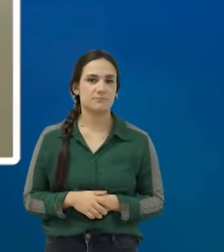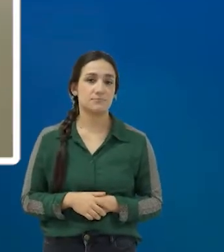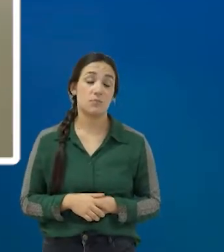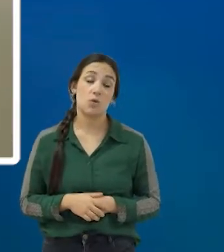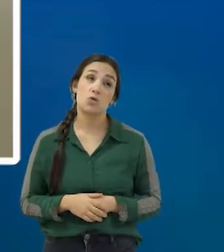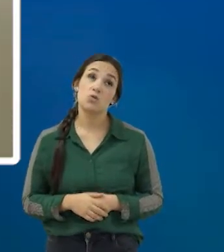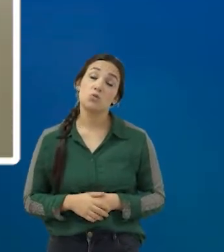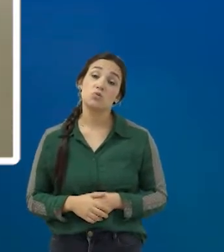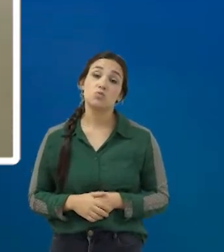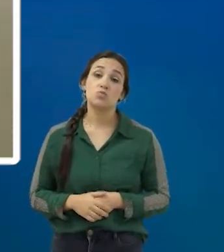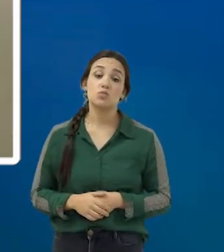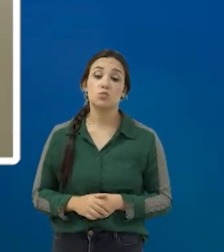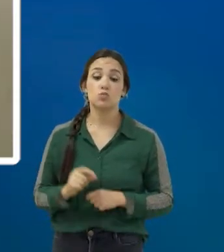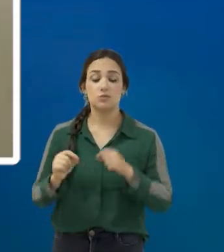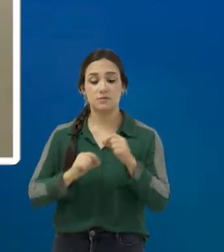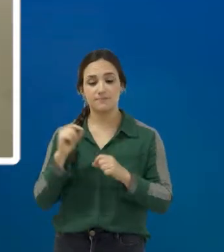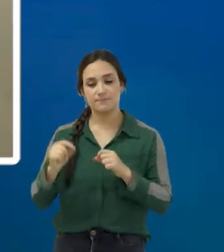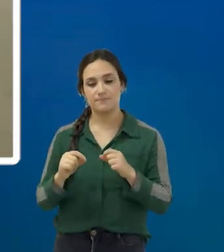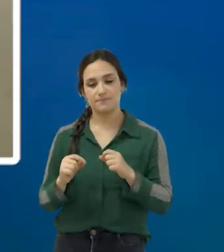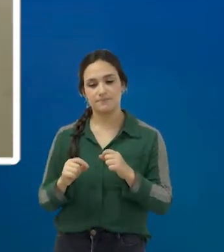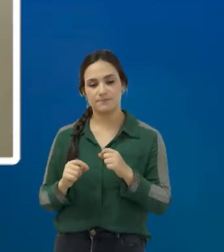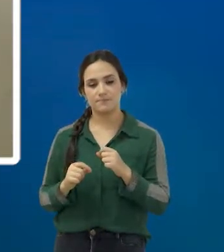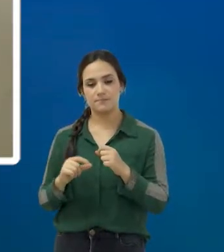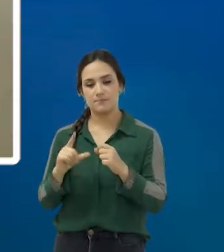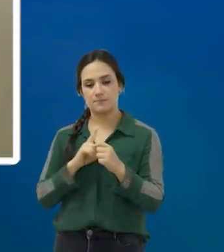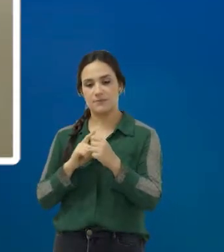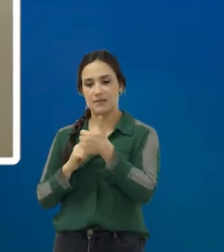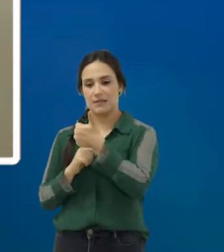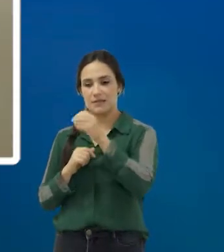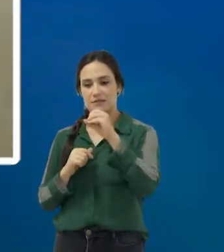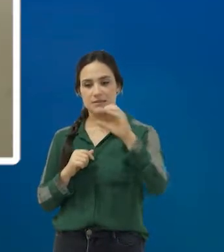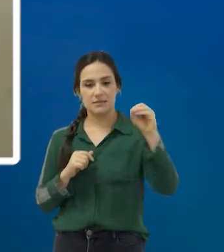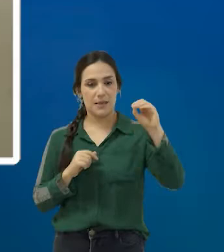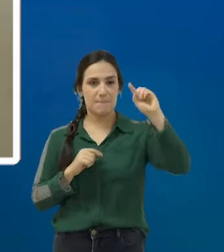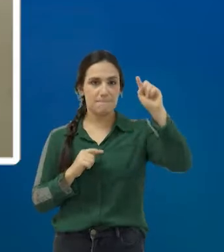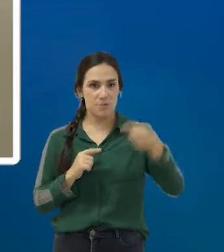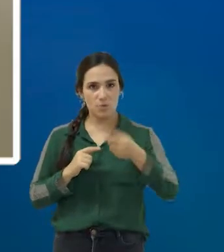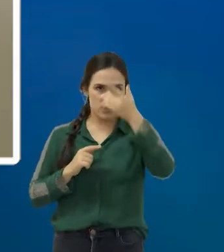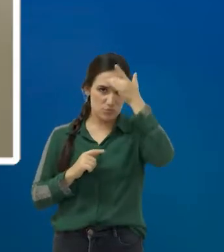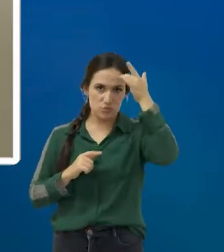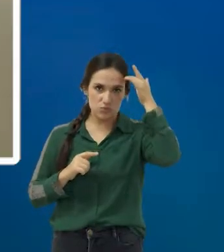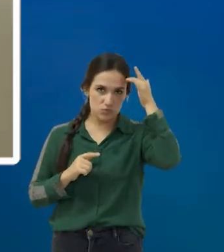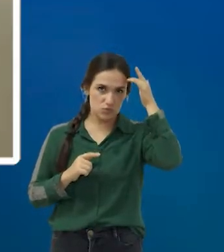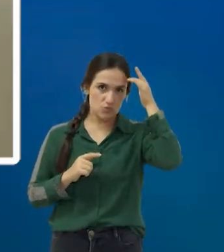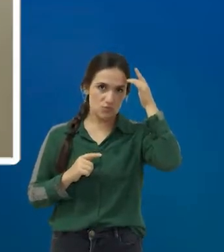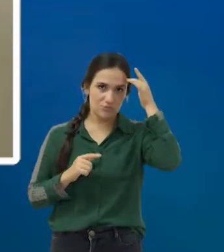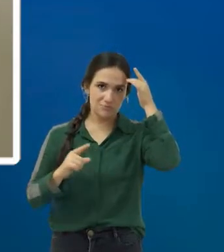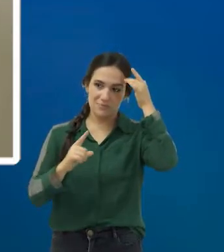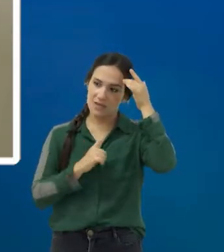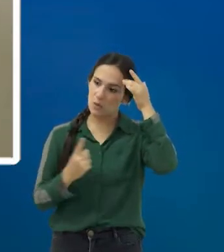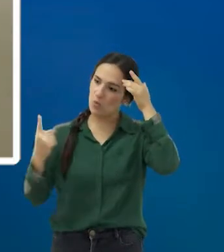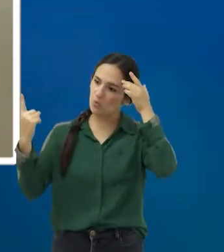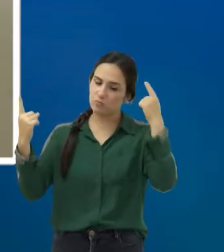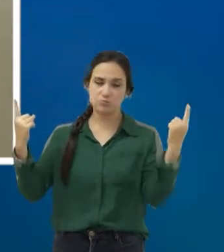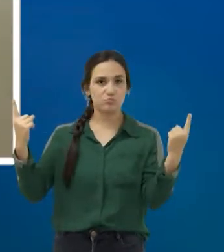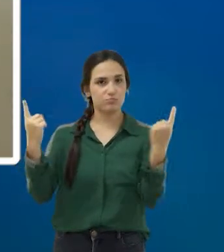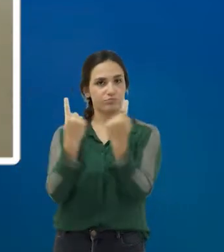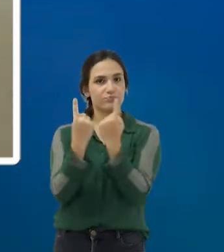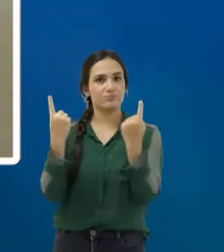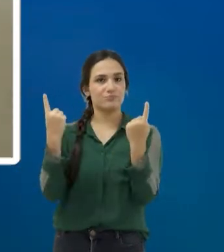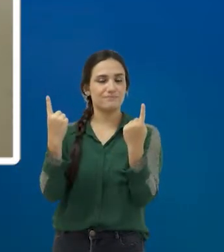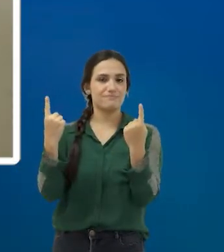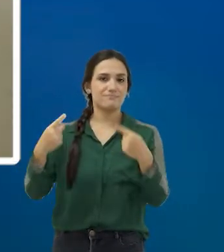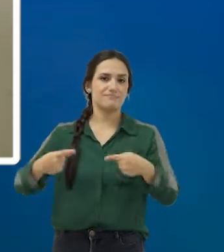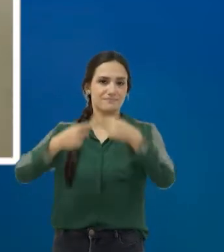se mostra é que a cada 100 mil habitantes, né, doadores, um pode